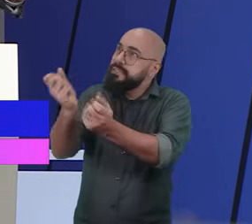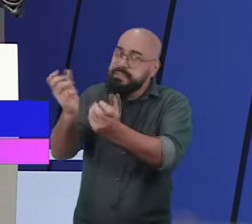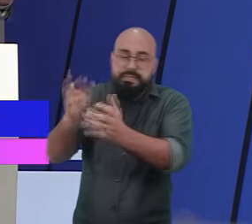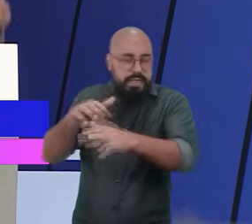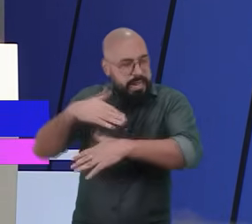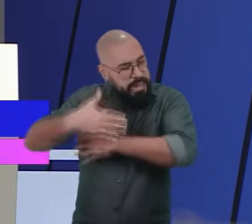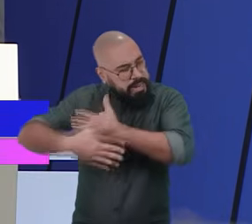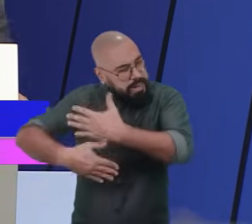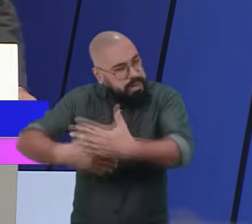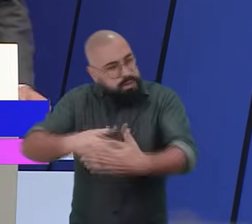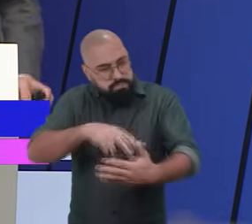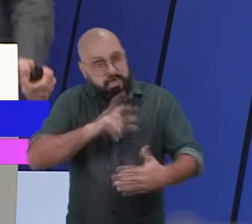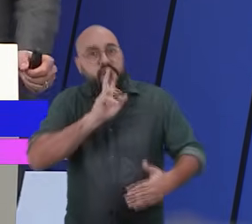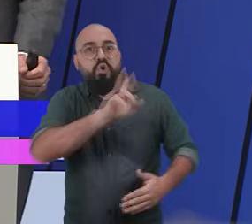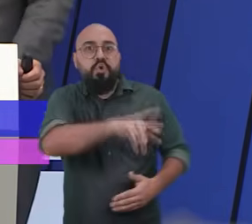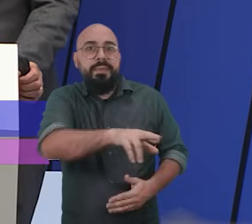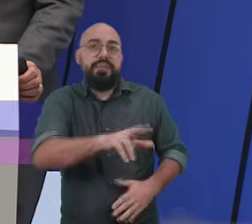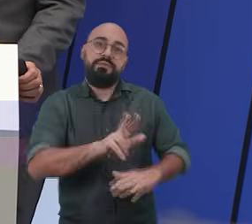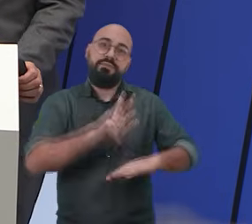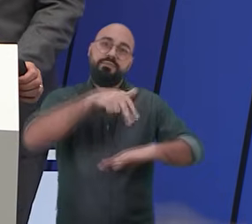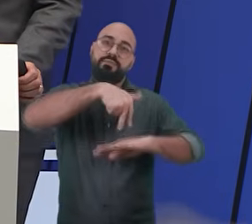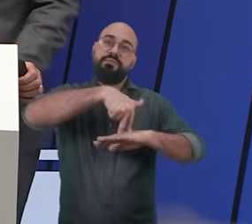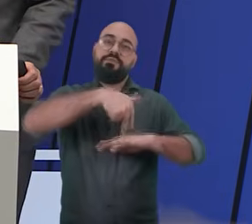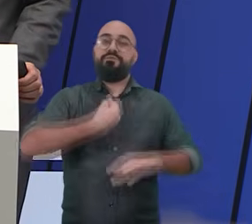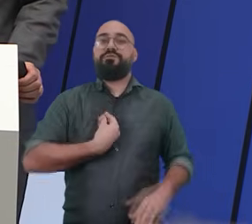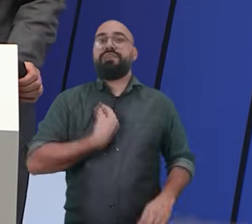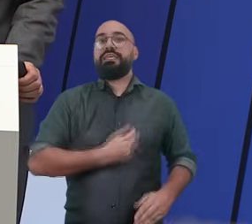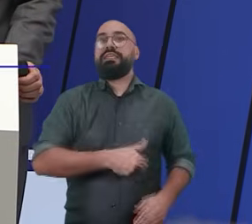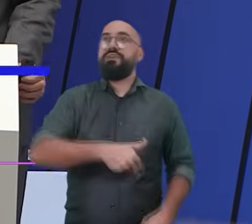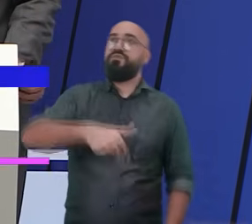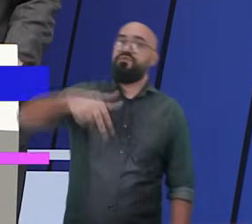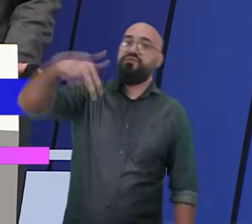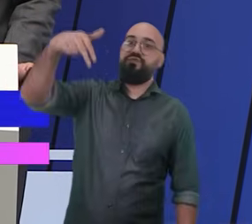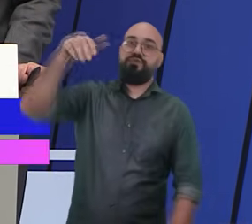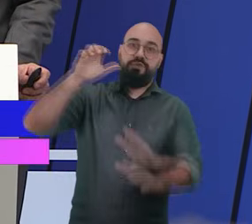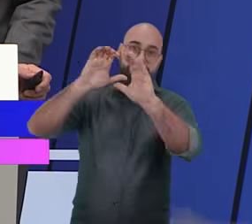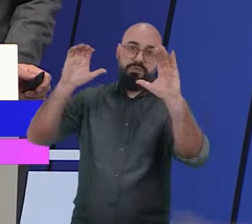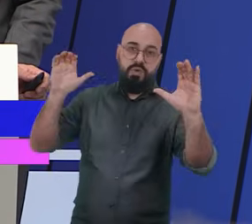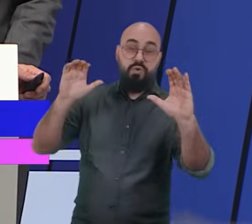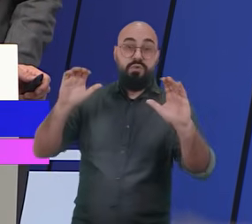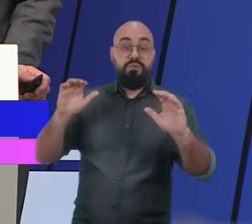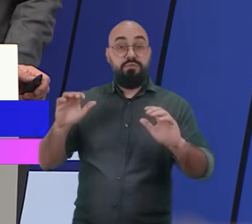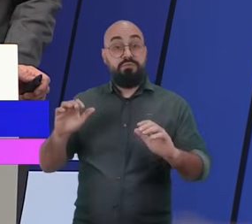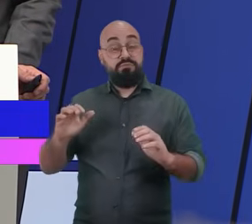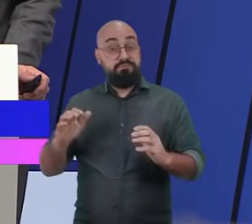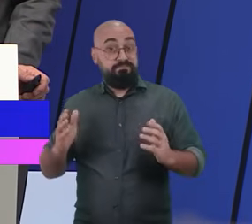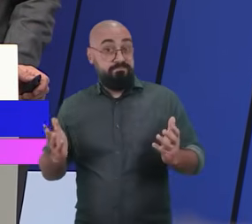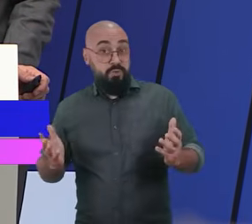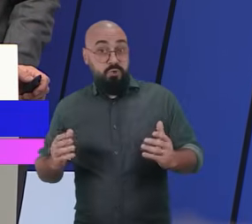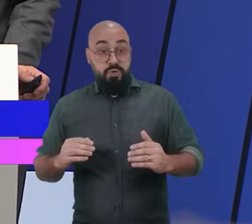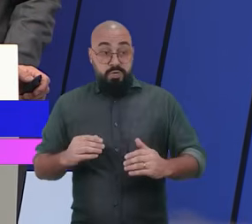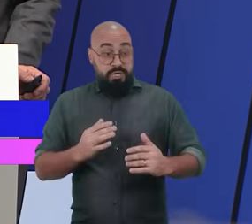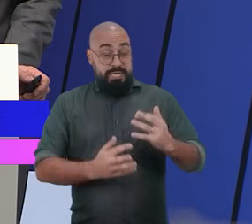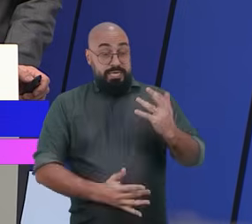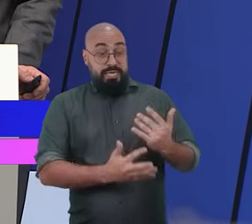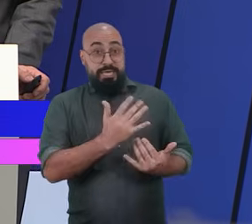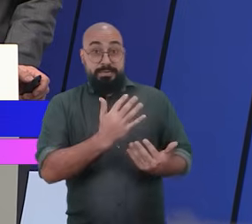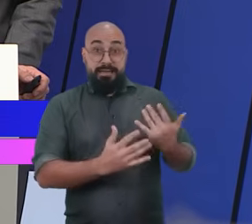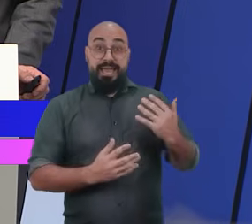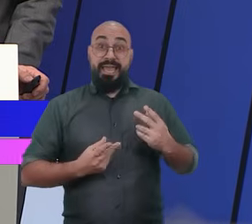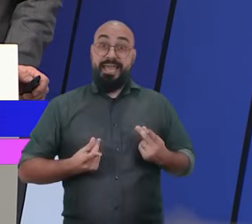muito claro. Então, eu posso dizer que as pessoas vão queimar